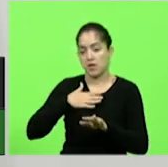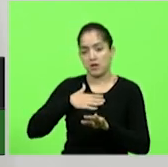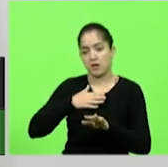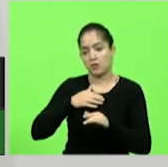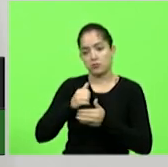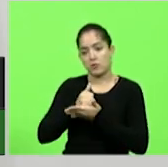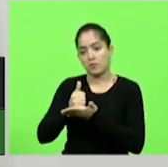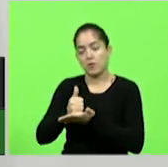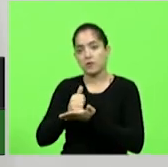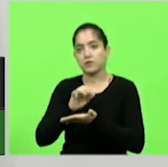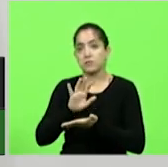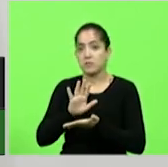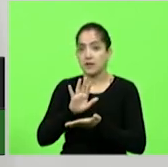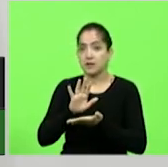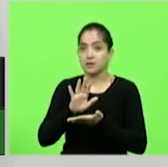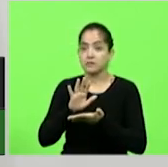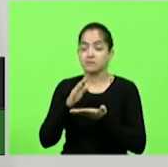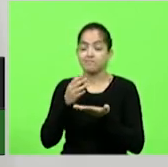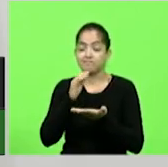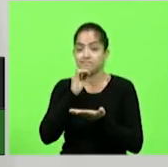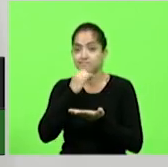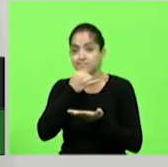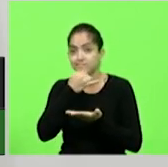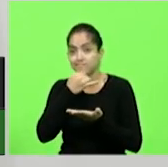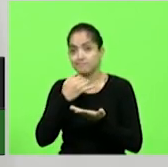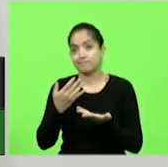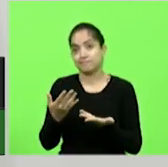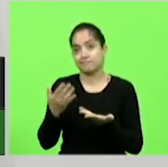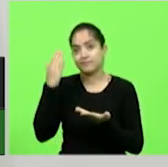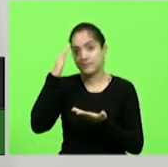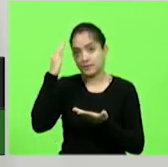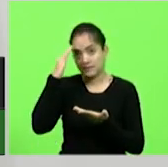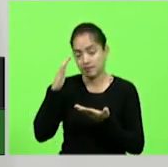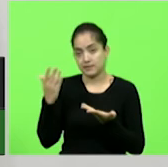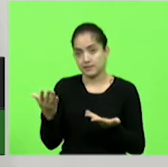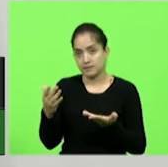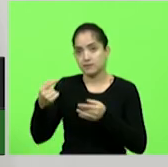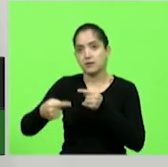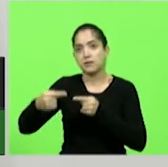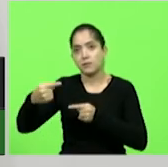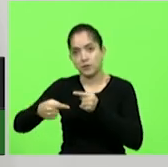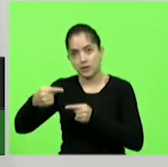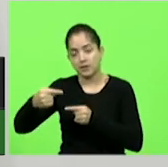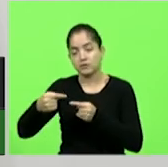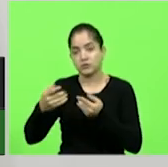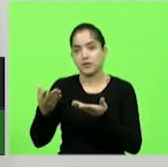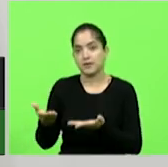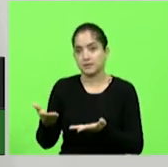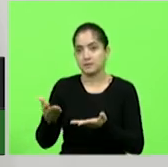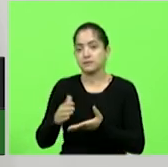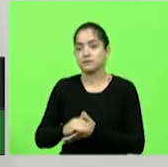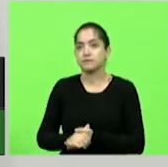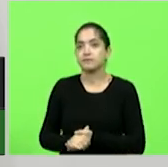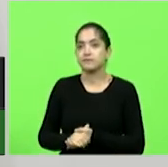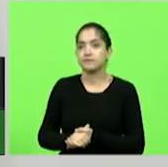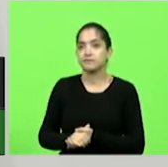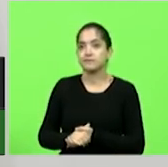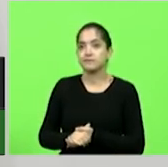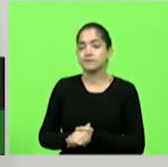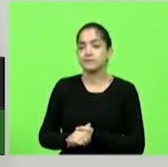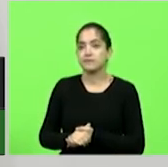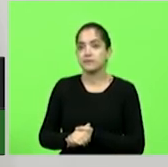é coisa que infelizmente a gente tem que entender que na política ela é assim. Já dizia um